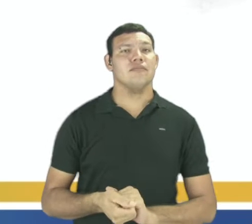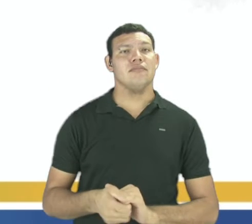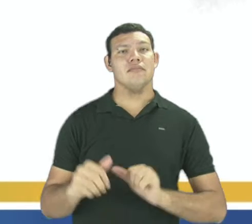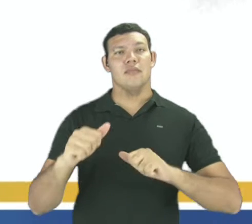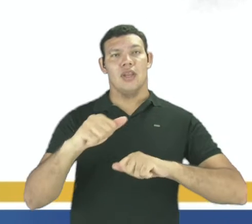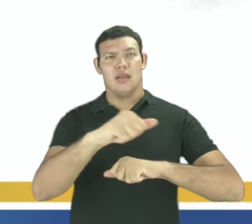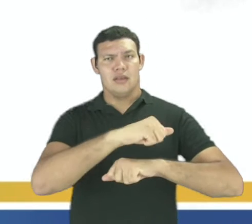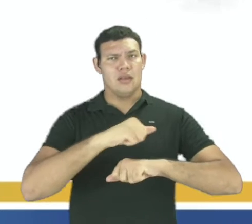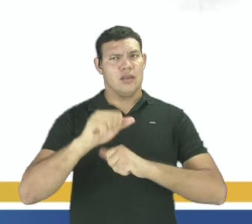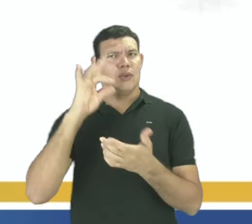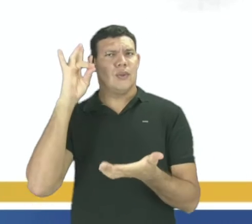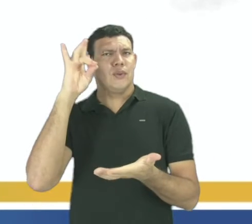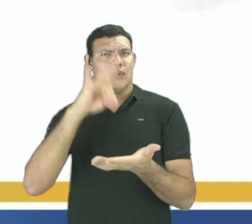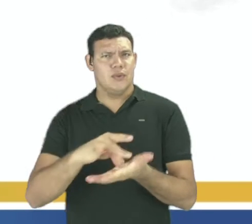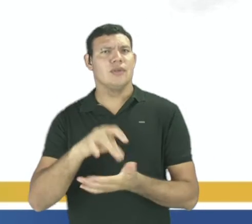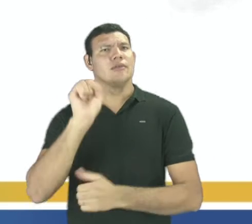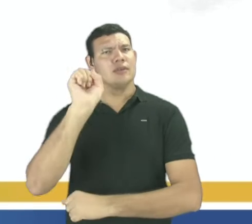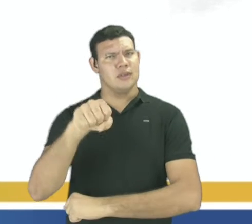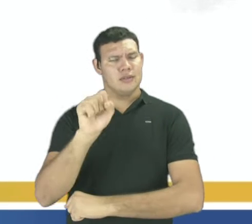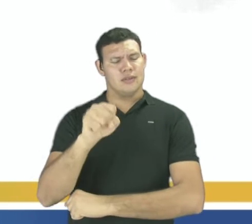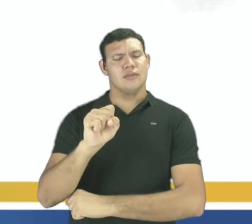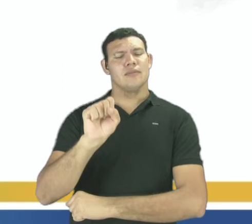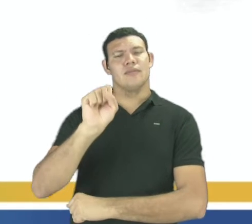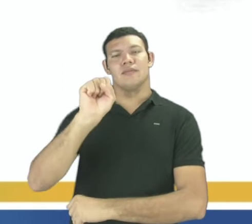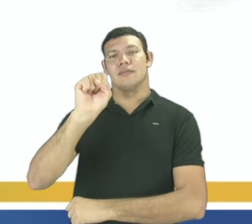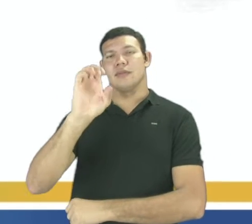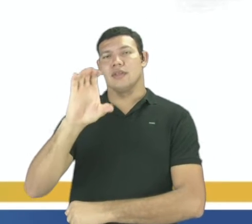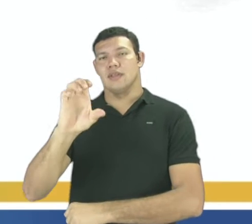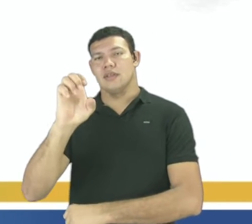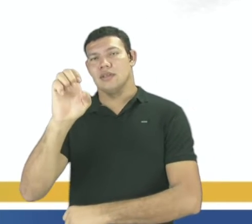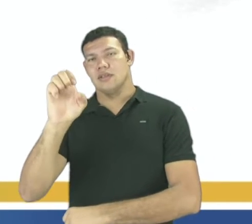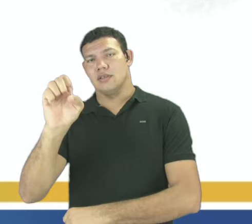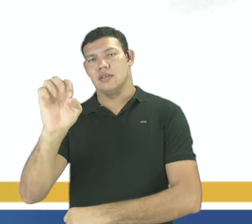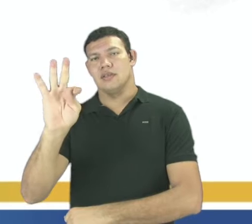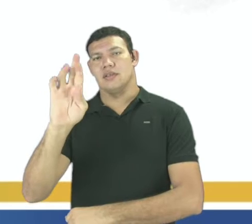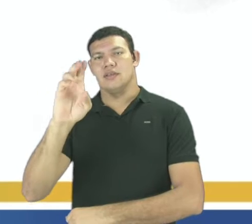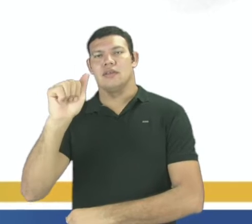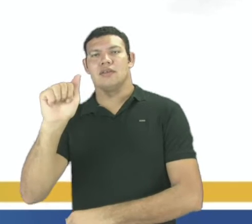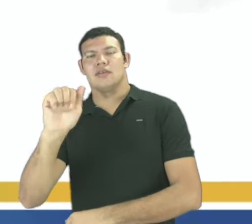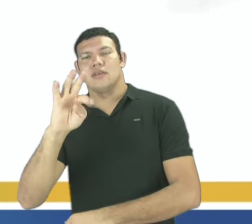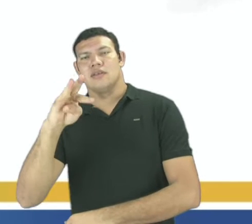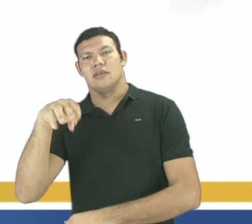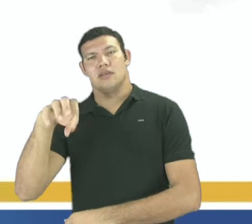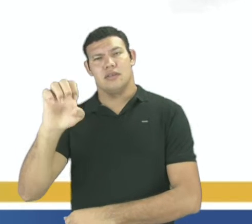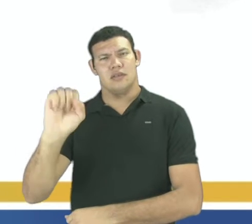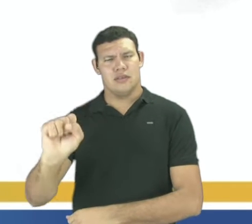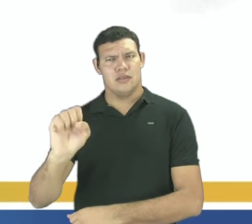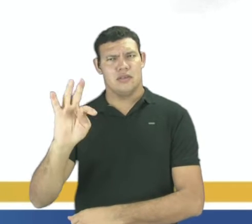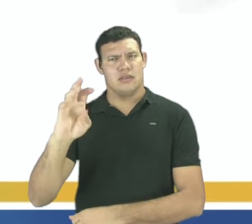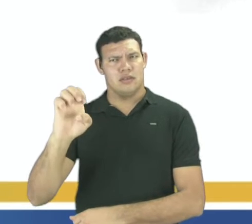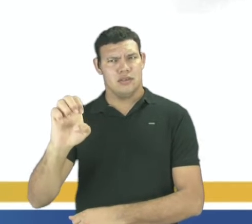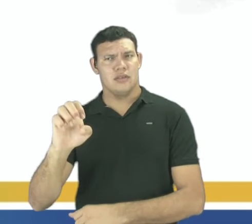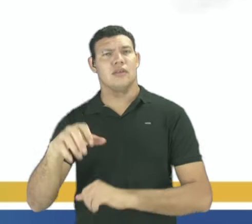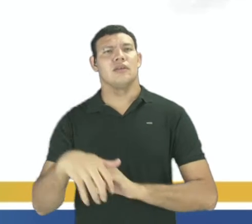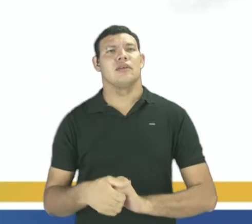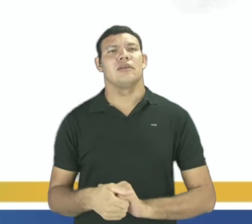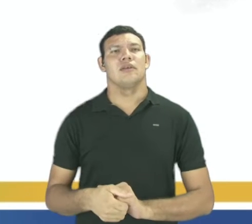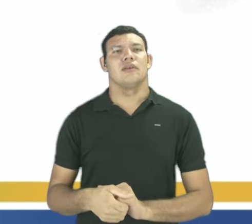Advérbios de afirmação: sim, certamente, realmente, ter certo, que a gente usa mais na